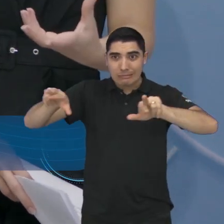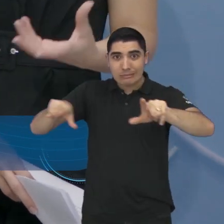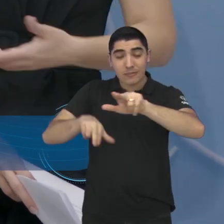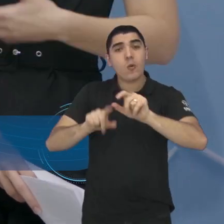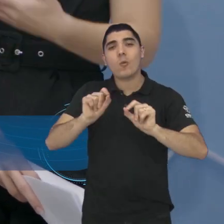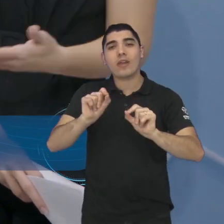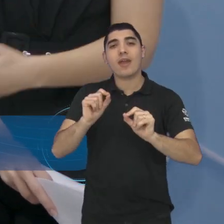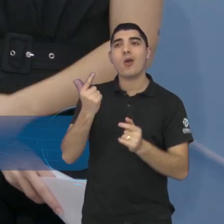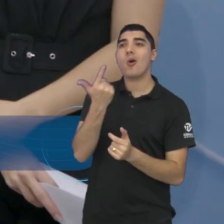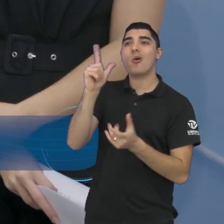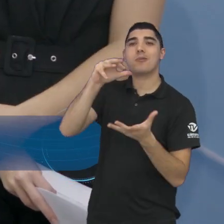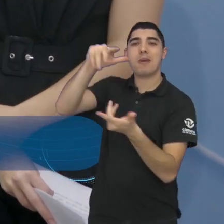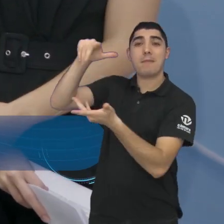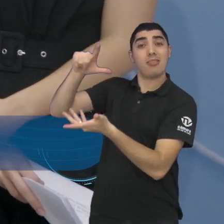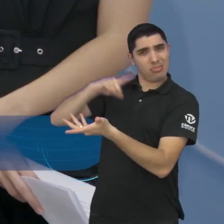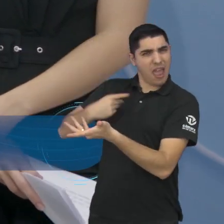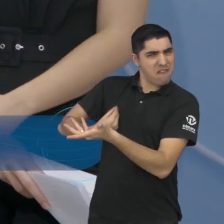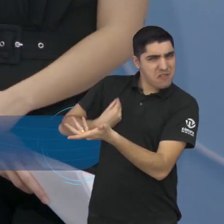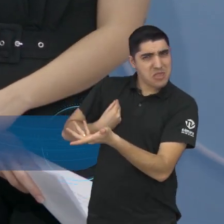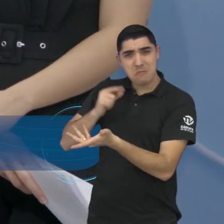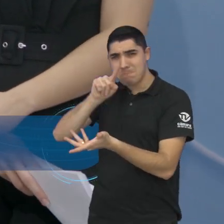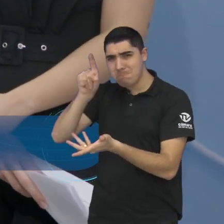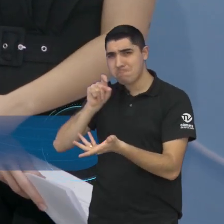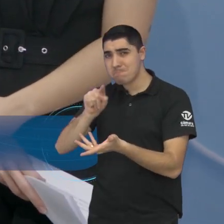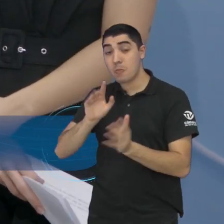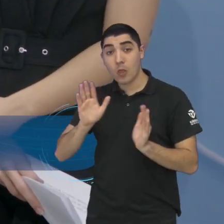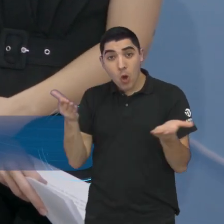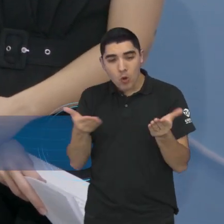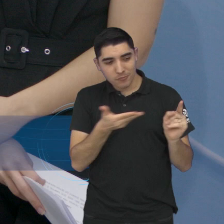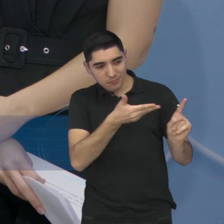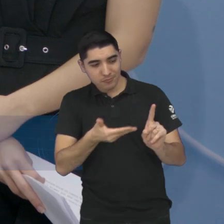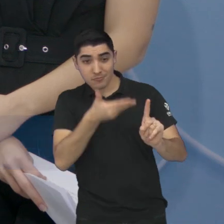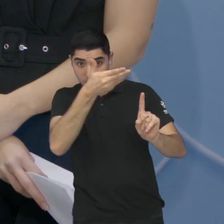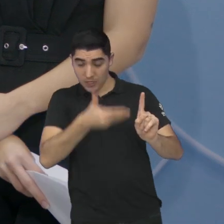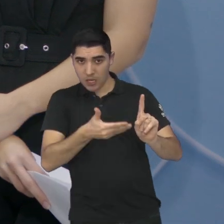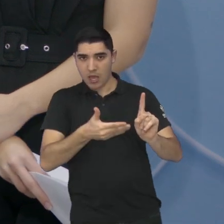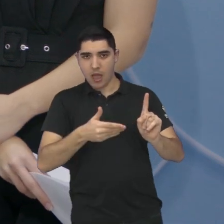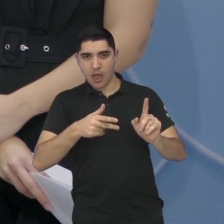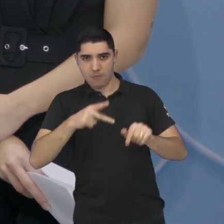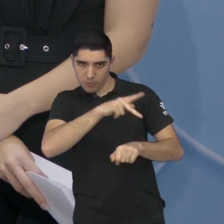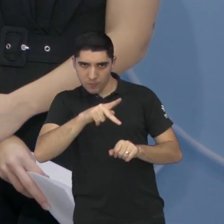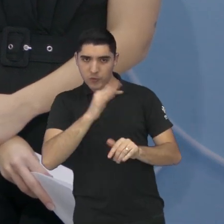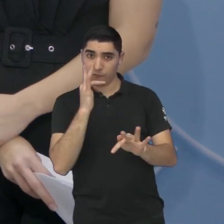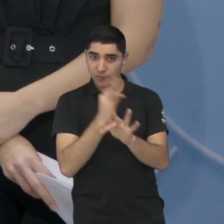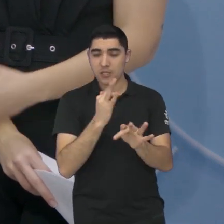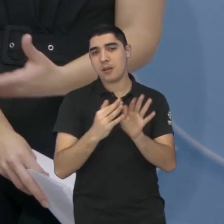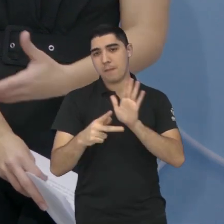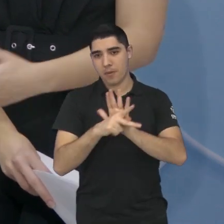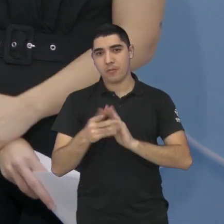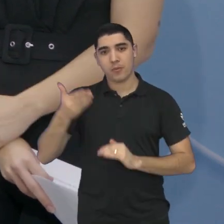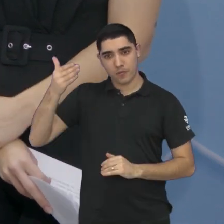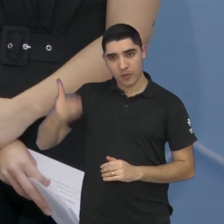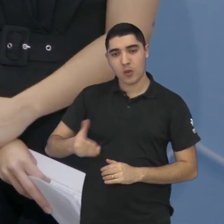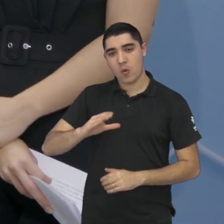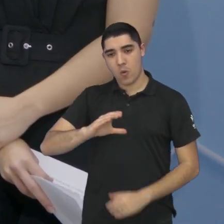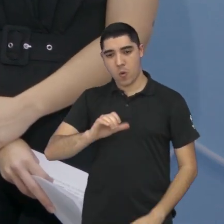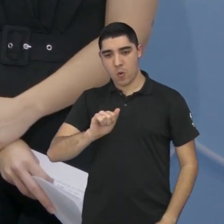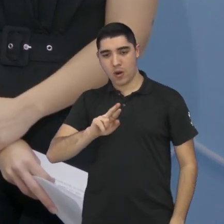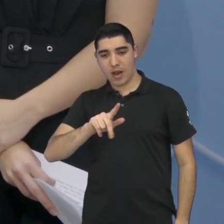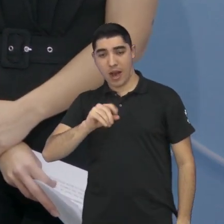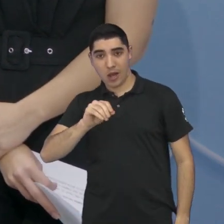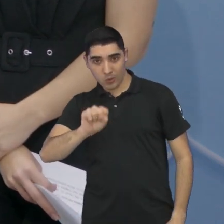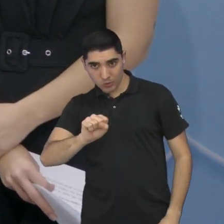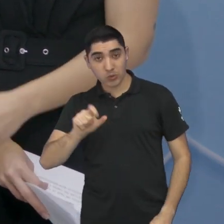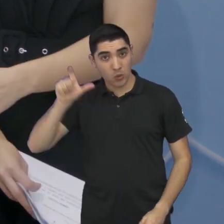curiosidade, que é a vida em outros planetas. E eu estou recebendo aqui no estúdio o físico e atual chefe da divisão de astrofísica do ITA, o professor